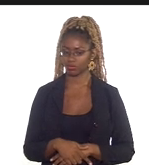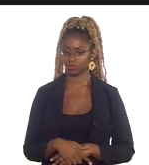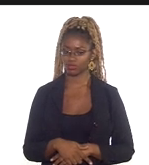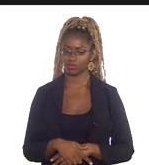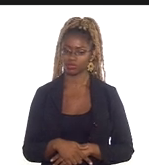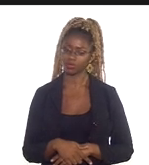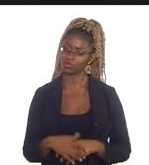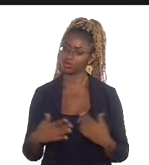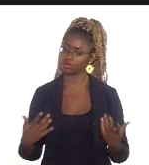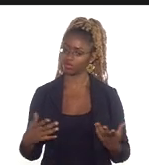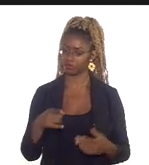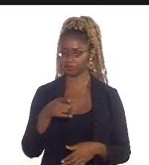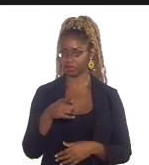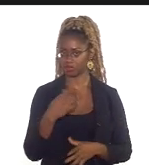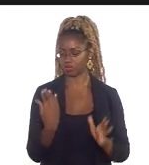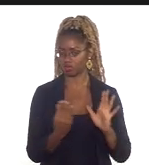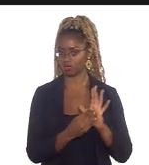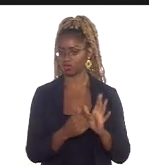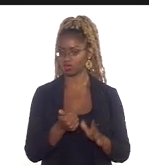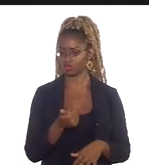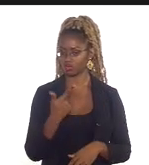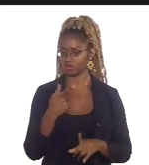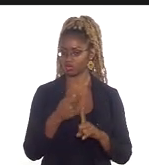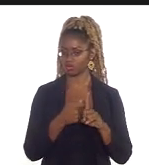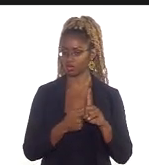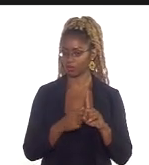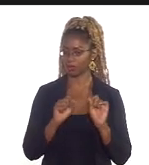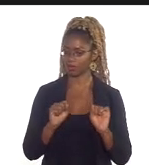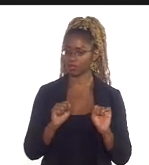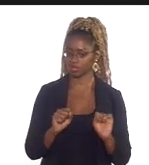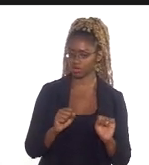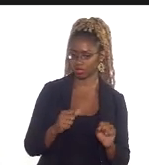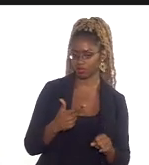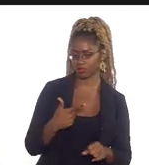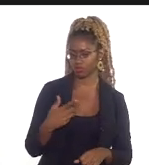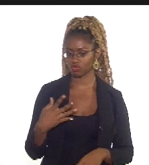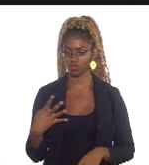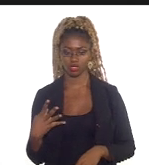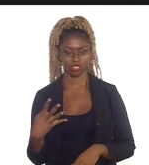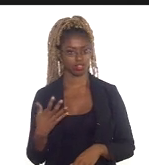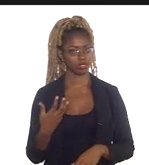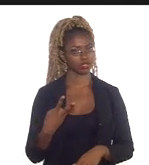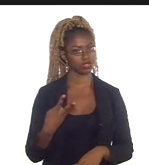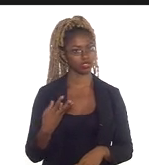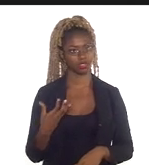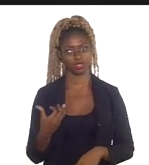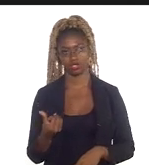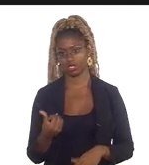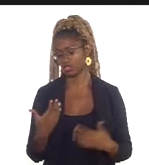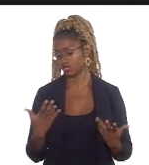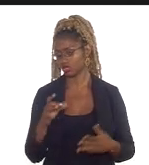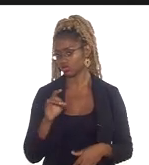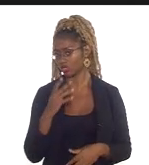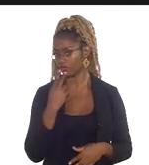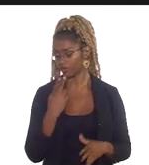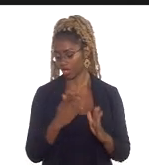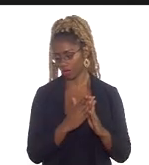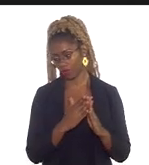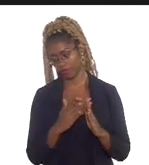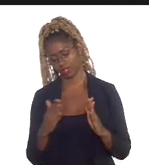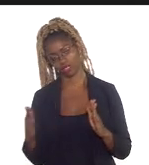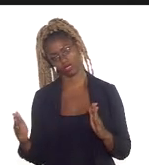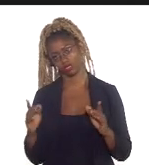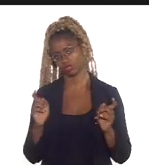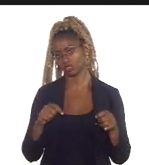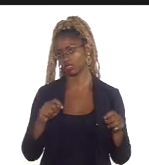meses, mas pode ser 24 meses, pode ser 36 meses. É só a gente falar qual é o prazo que